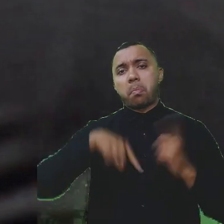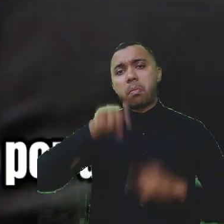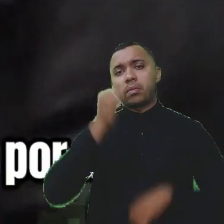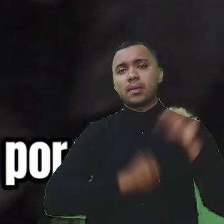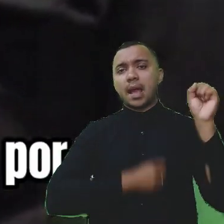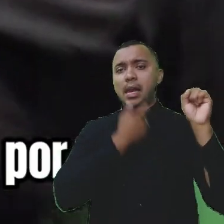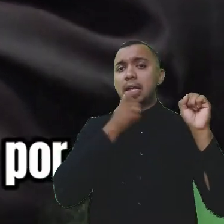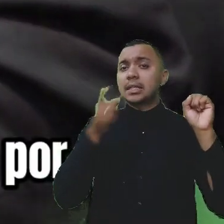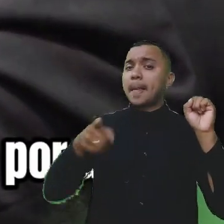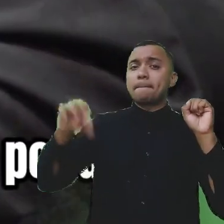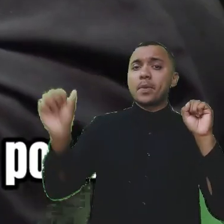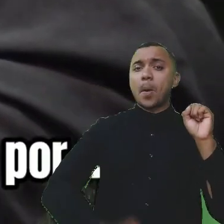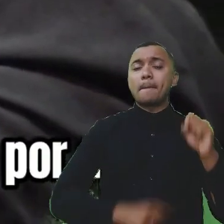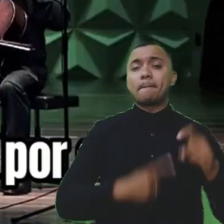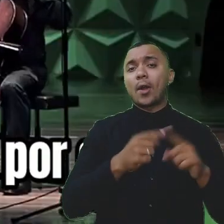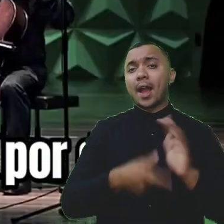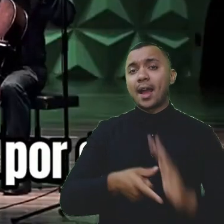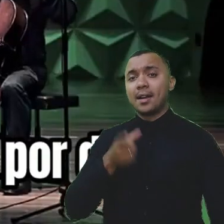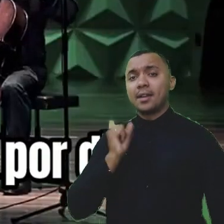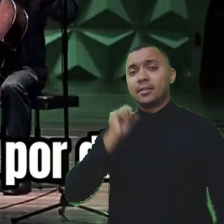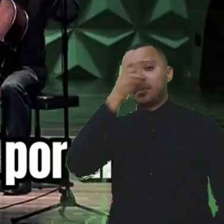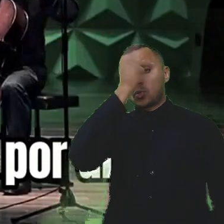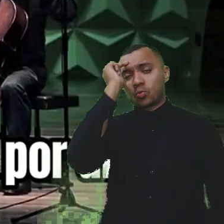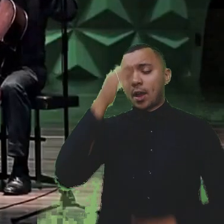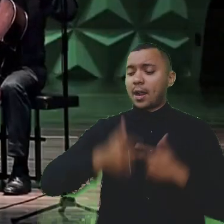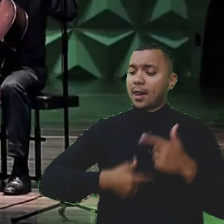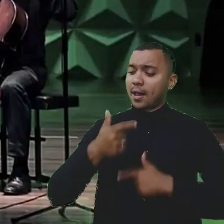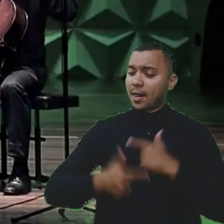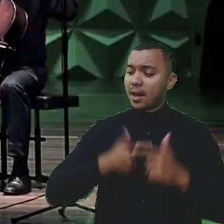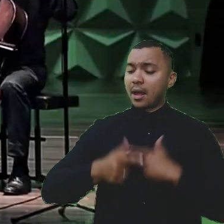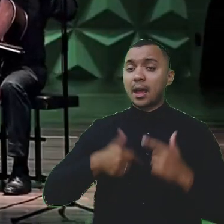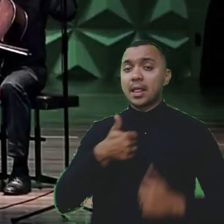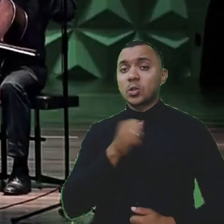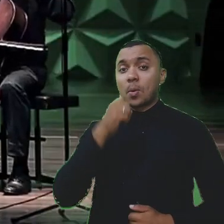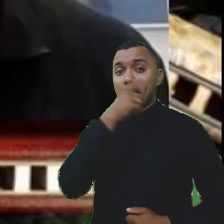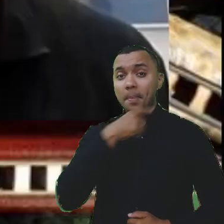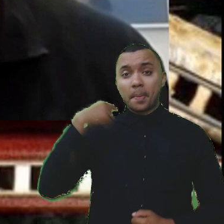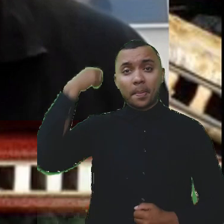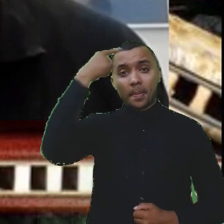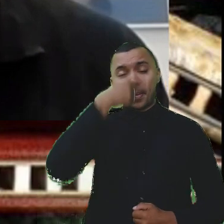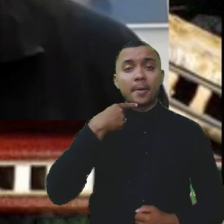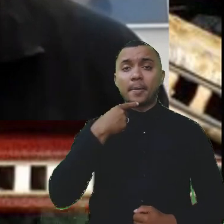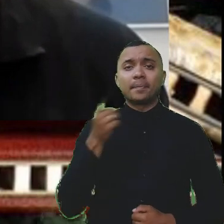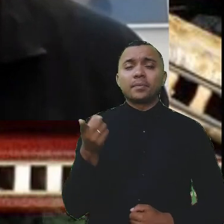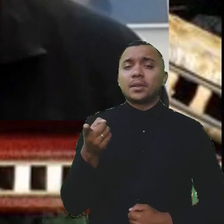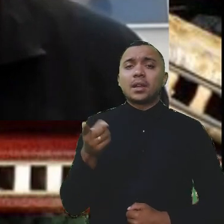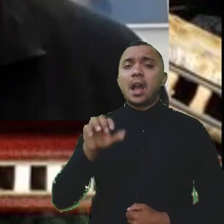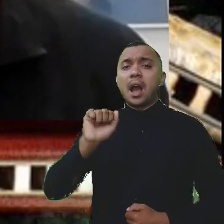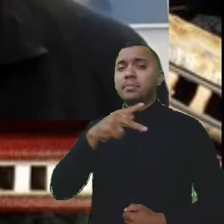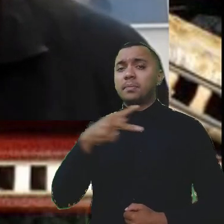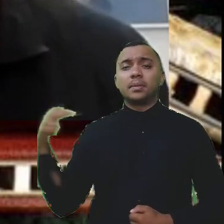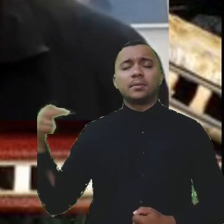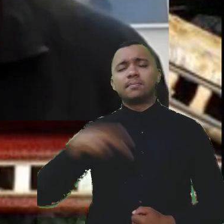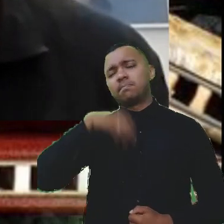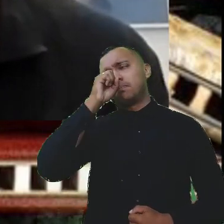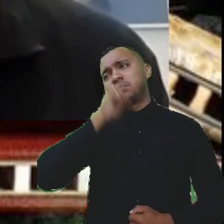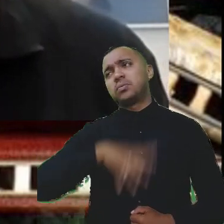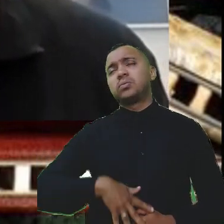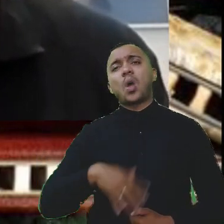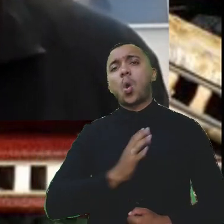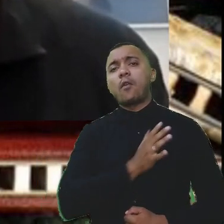inglesa, onde as pessoas trabalhavam 18 horas por dia. O streaming é tão abusivo quanto, porque não